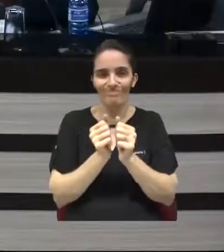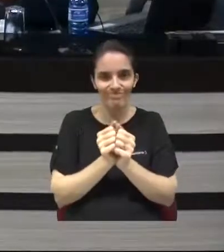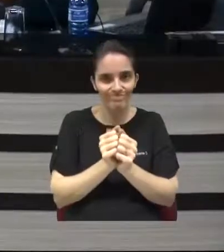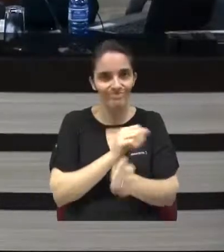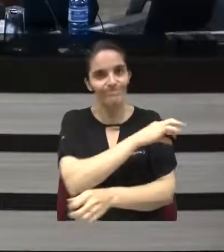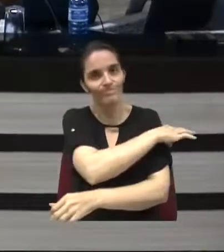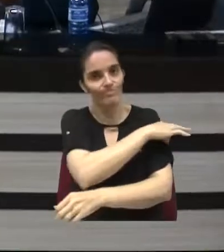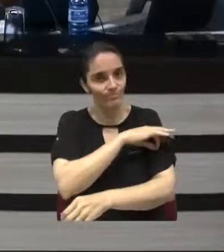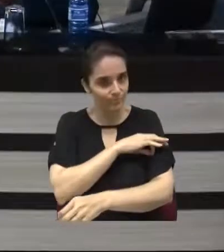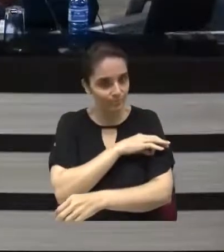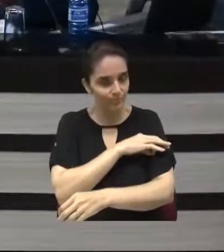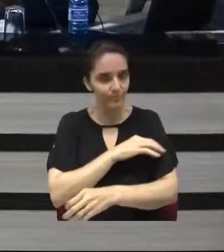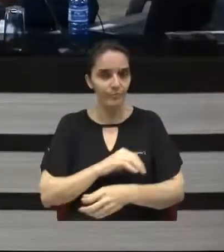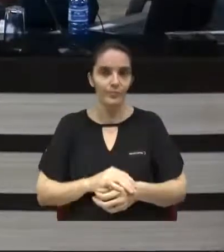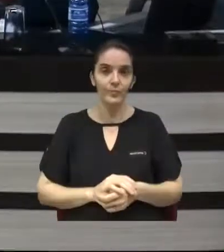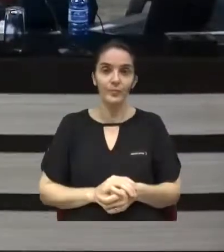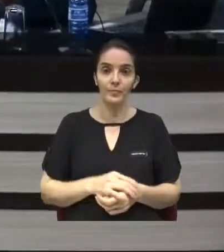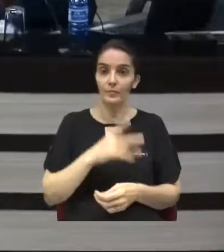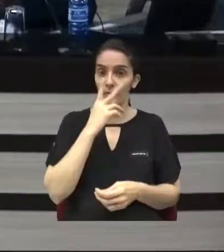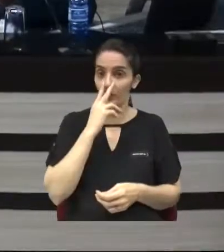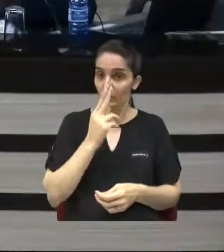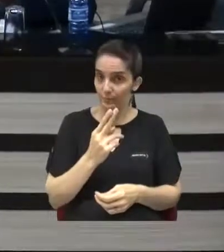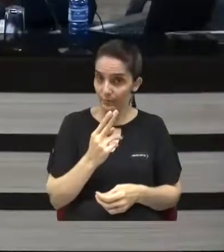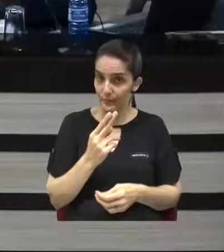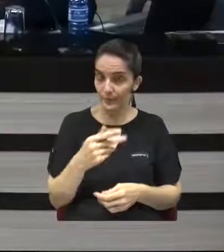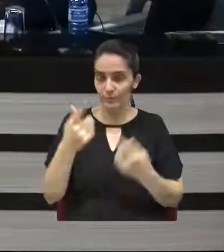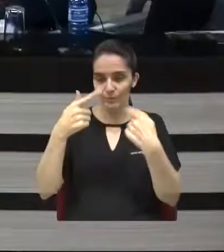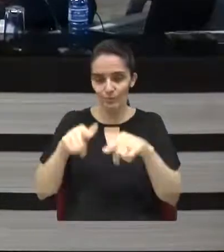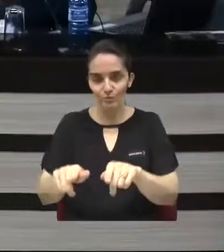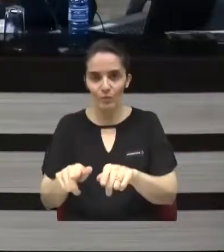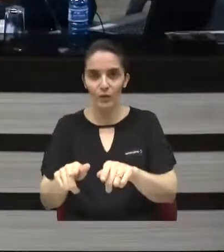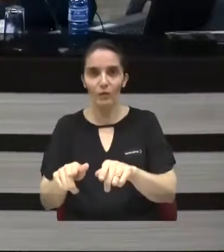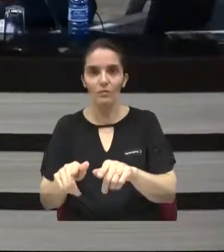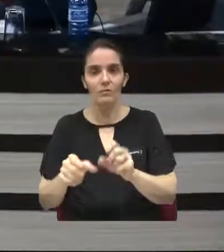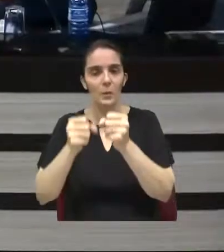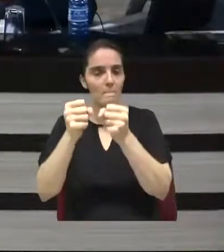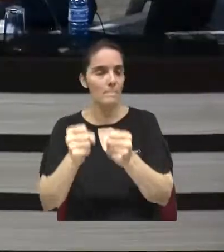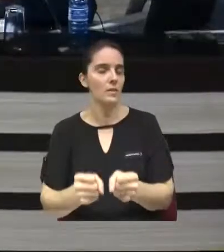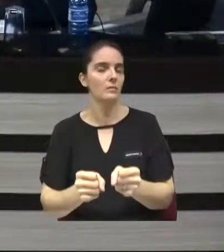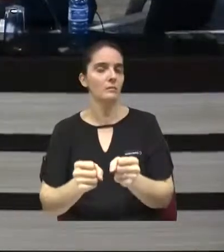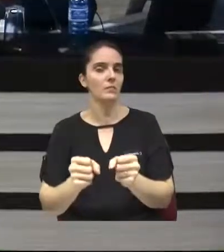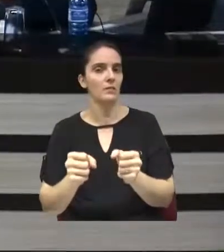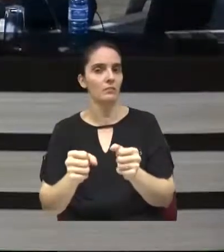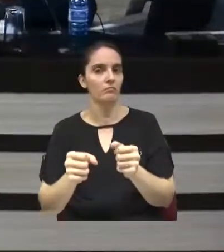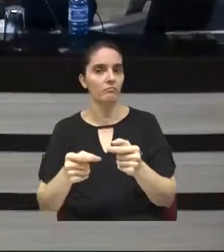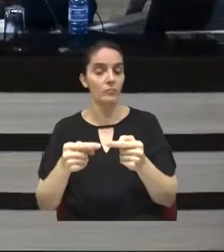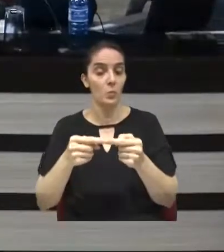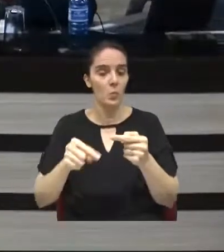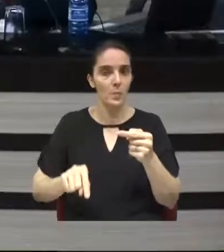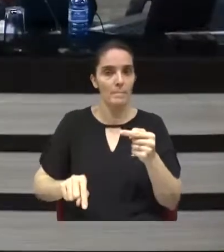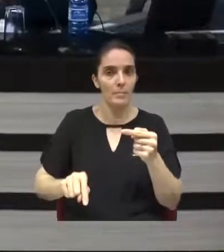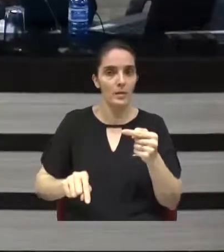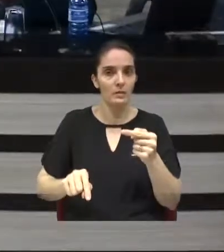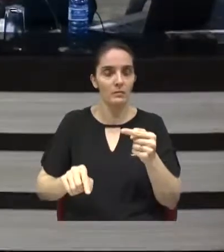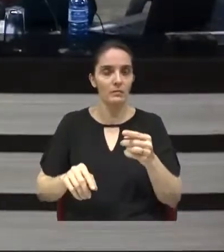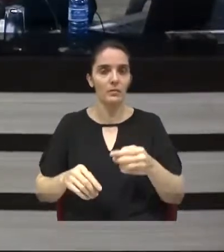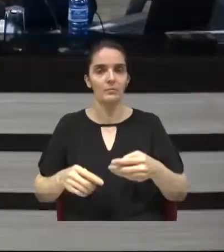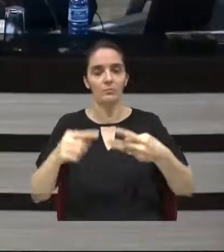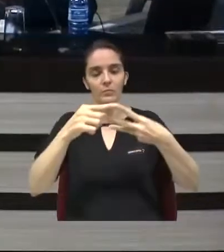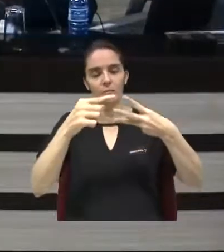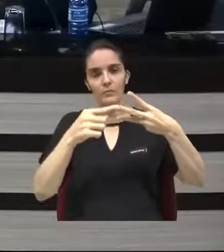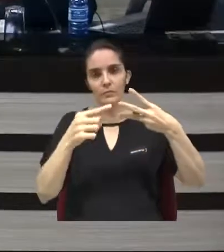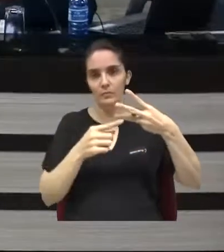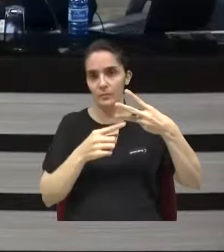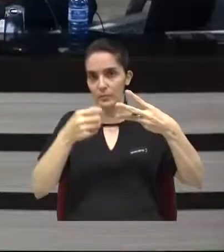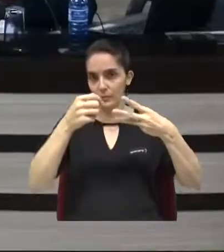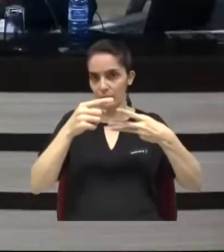configurando assim uma afronta direta ao Estado democrático de direito, a harmonia entre os poderes e a independência do Poder